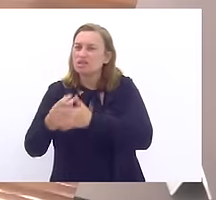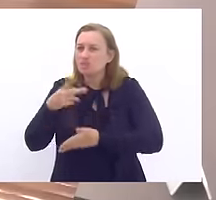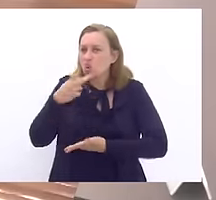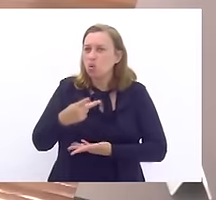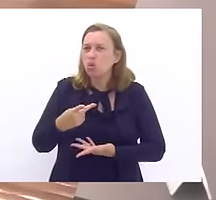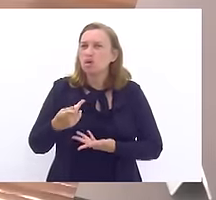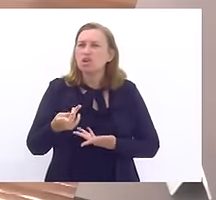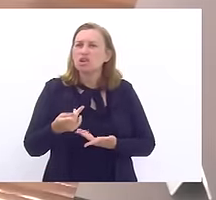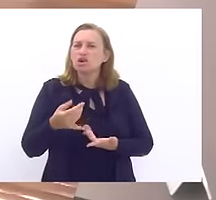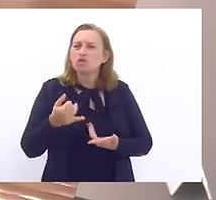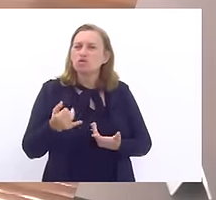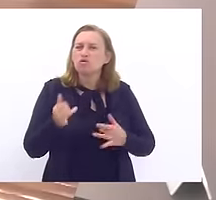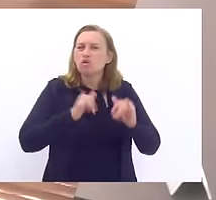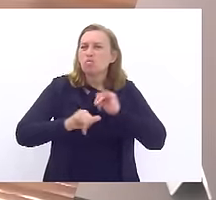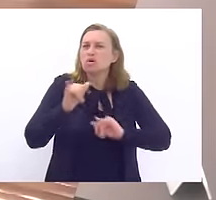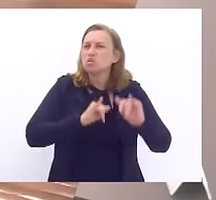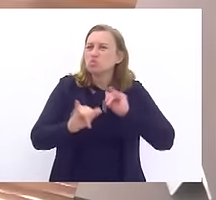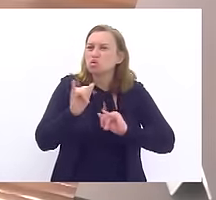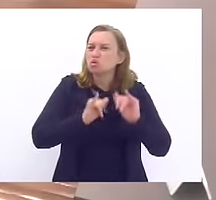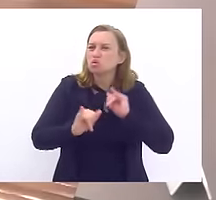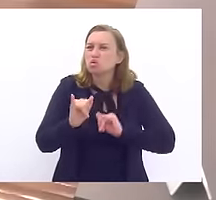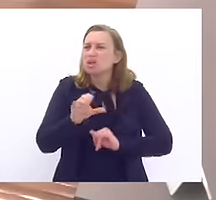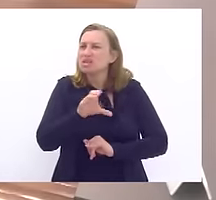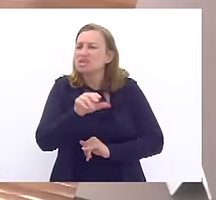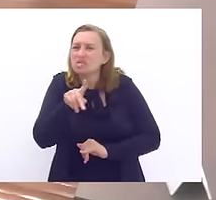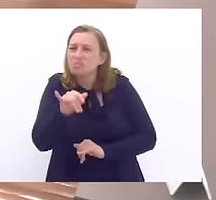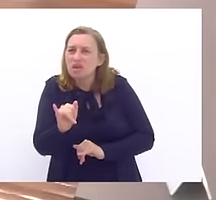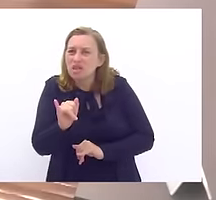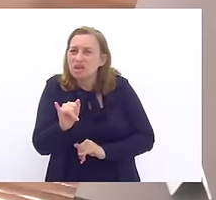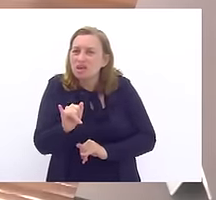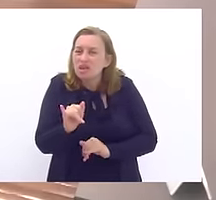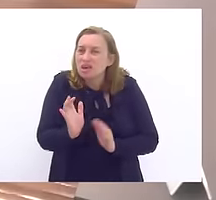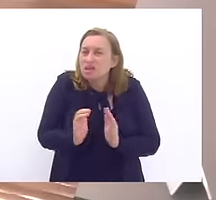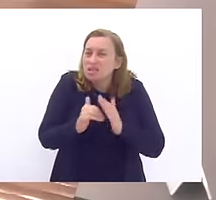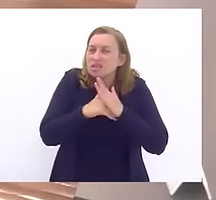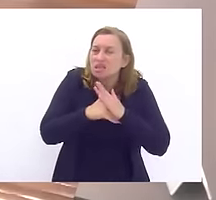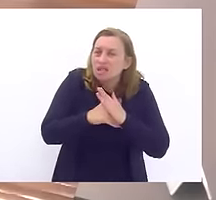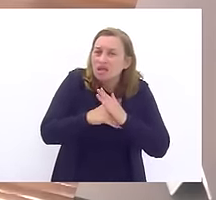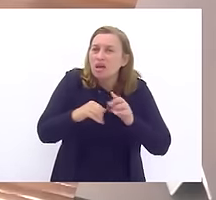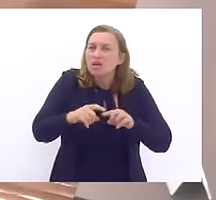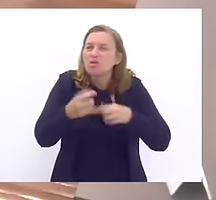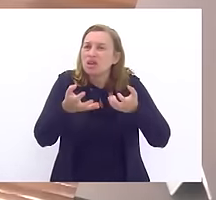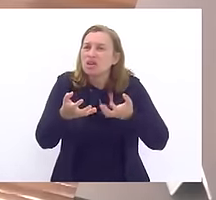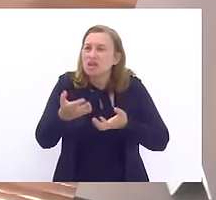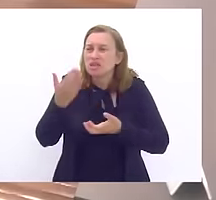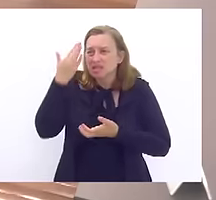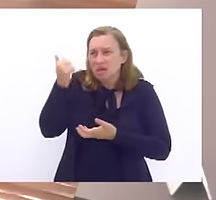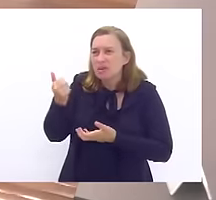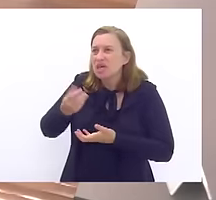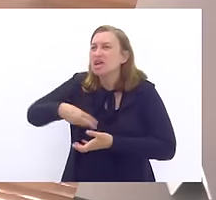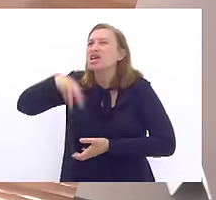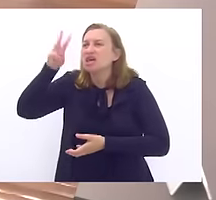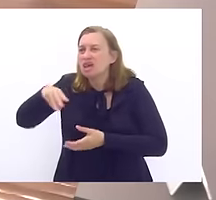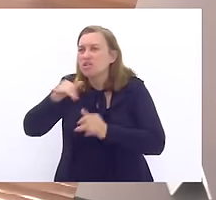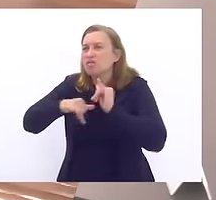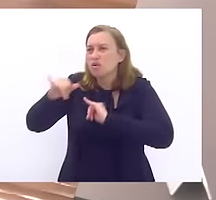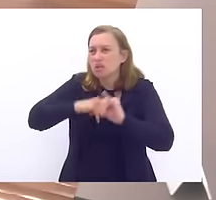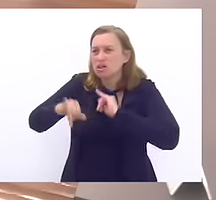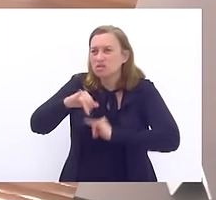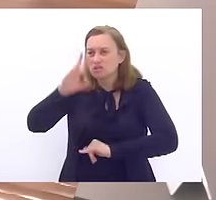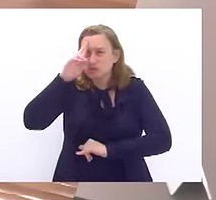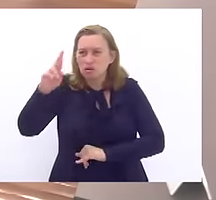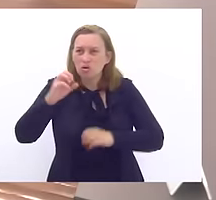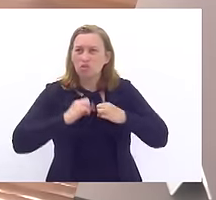informações sobre a CPI CP corre em sigilo agora eu queria saber do jogo quem for quem te deu informações do Senhor audiência